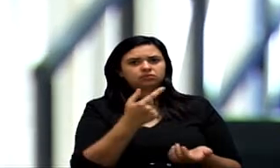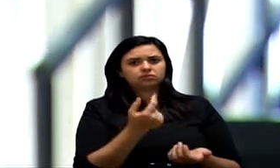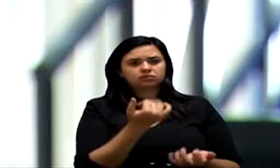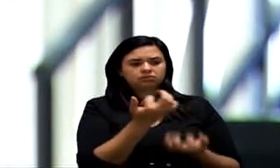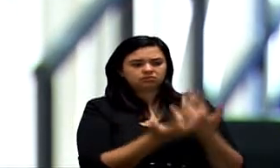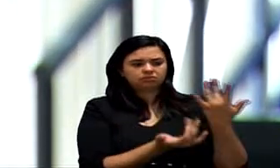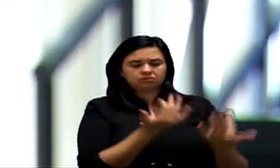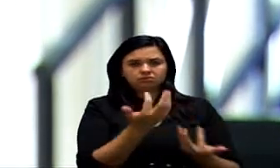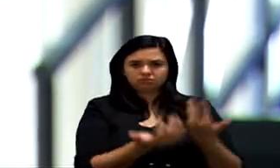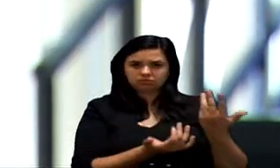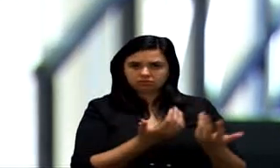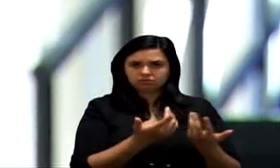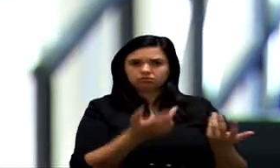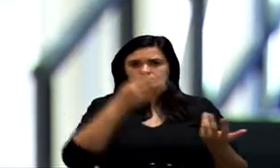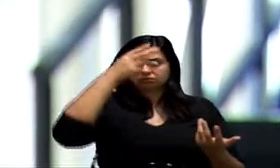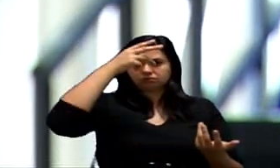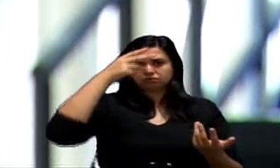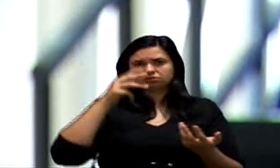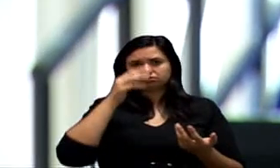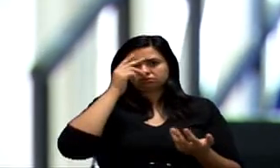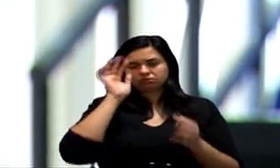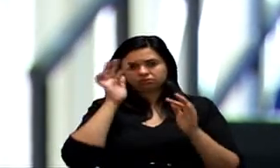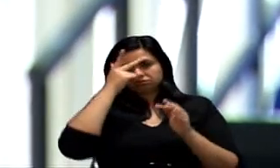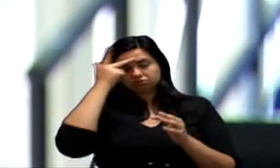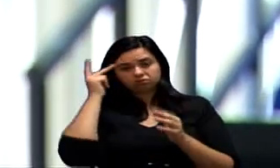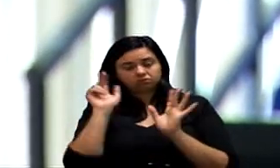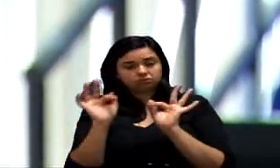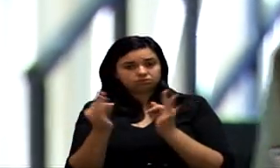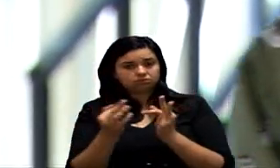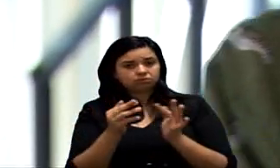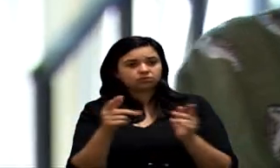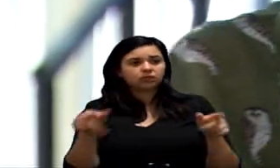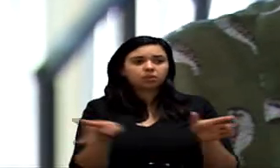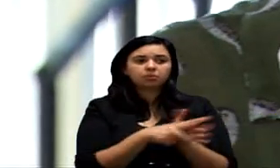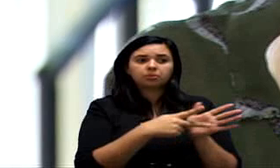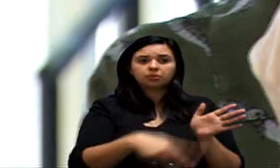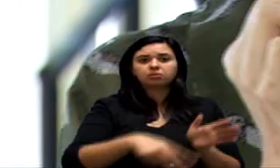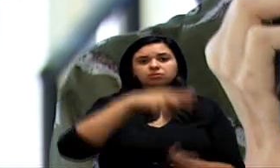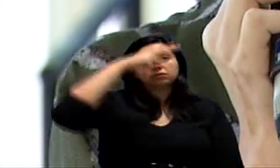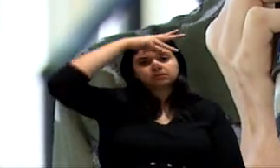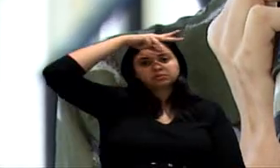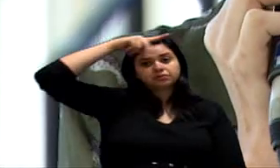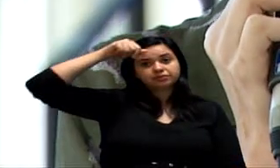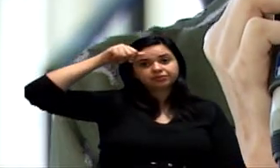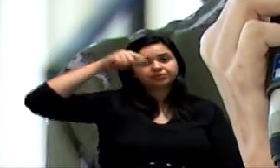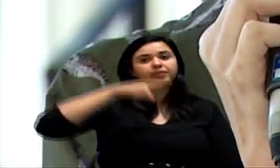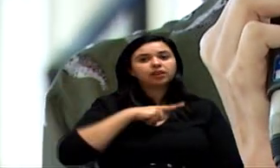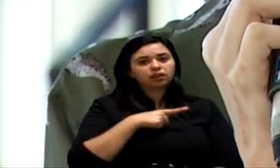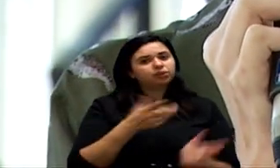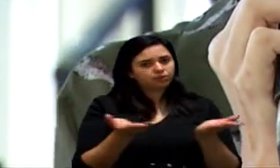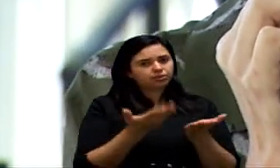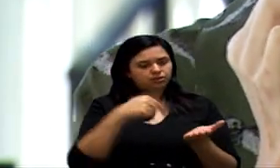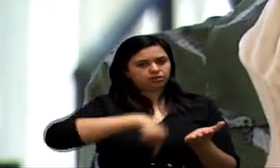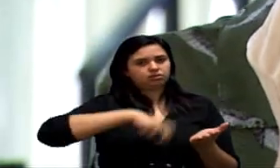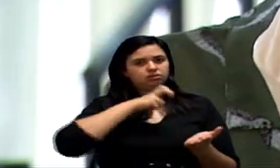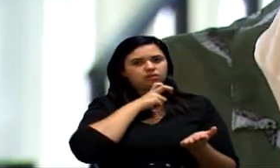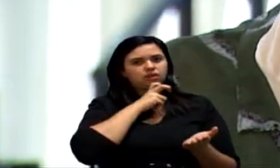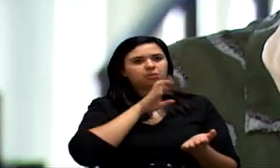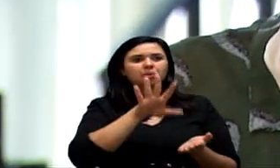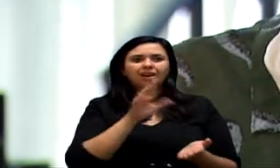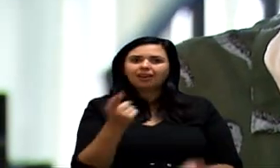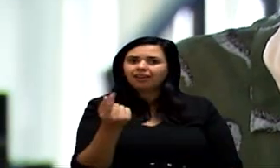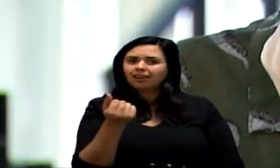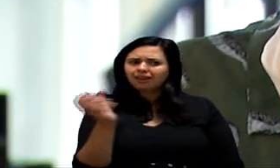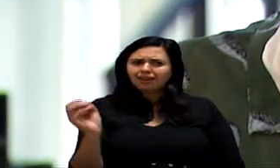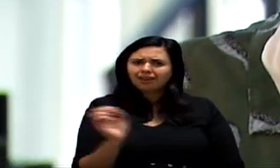municipal? Porque hoje existe na cidade, porém, é muito caro. Sim. Né? Então, acho